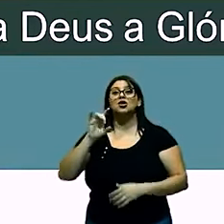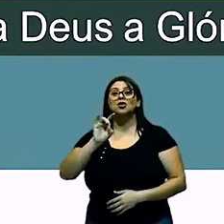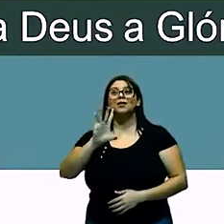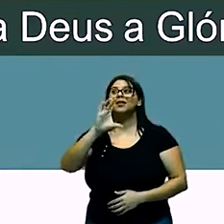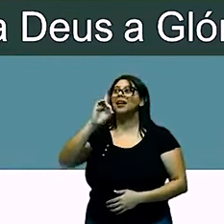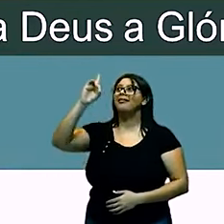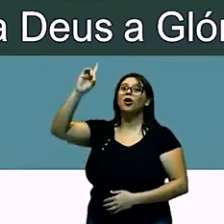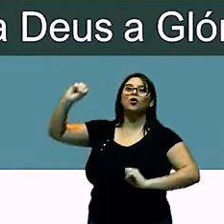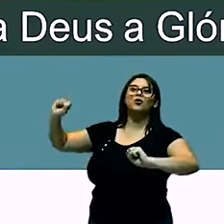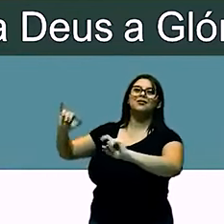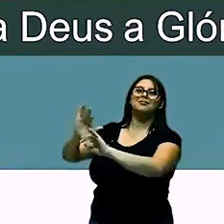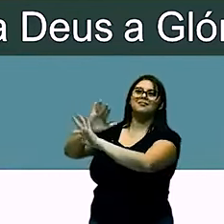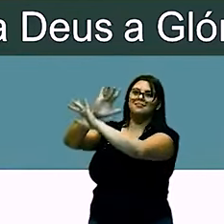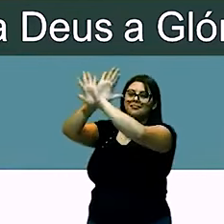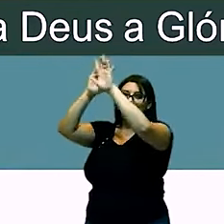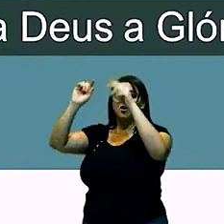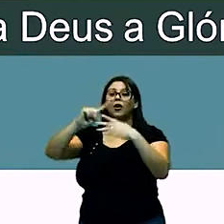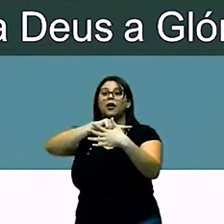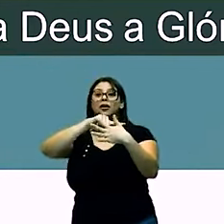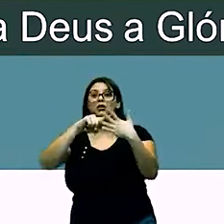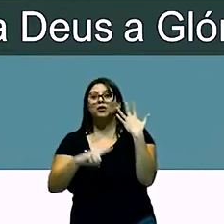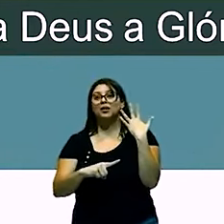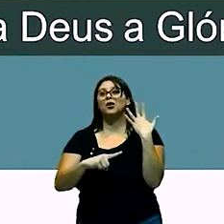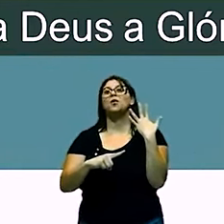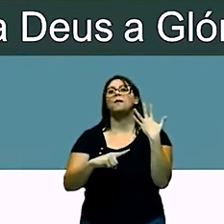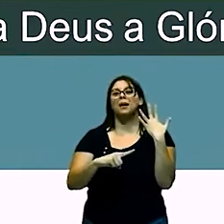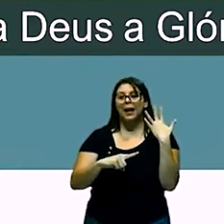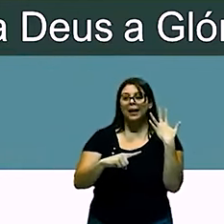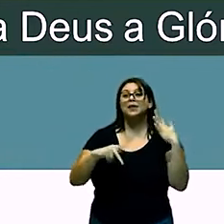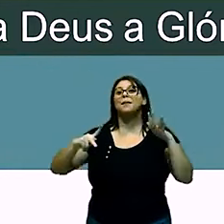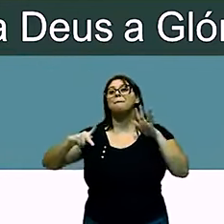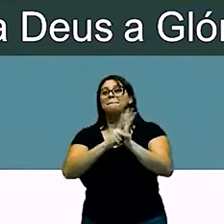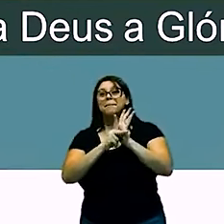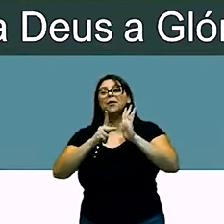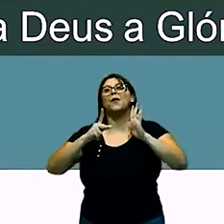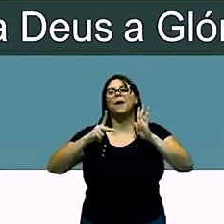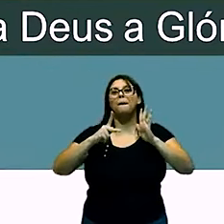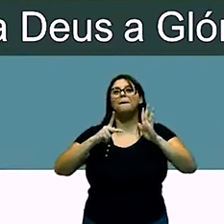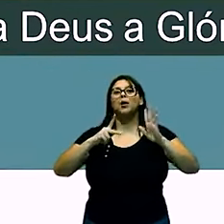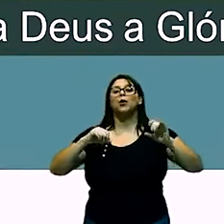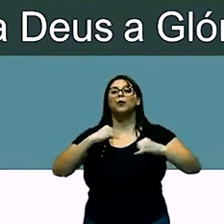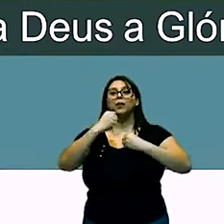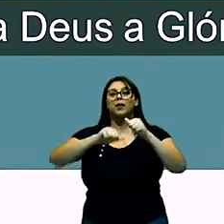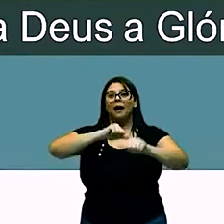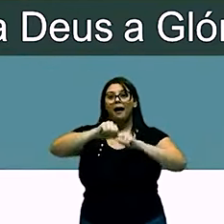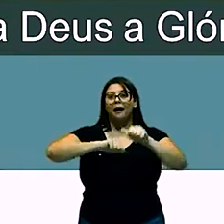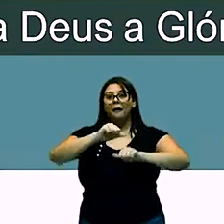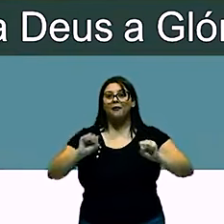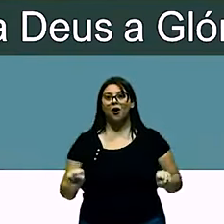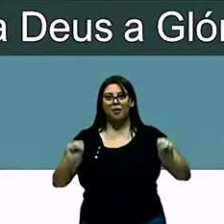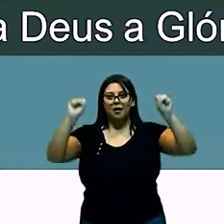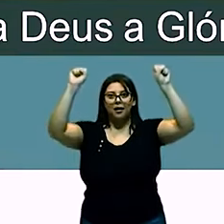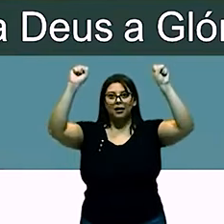Estes então são os 5 pilares da reforma protestante, conhecido como as 5 solas, porque é somente a fé, somente